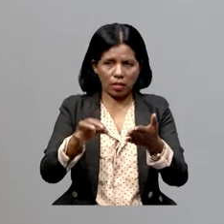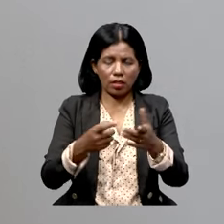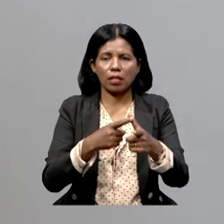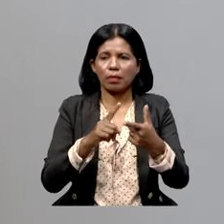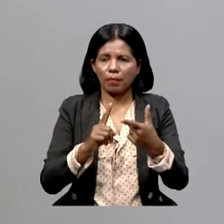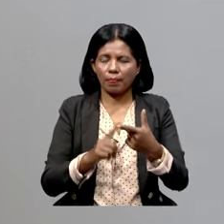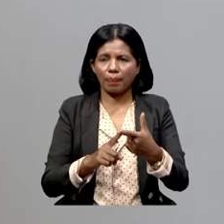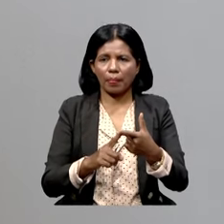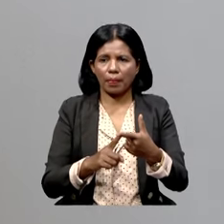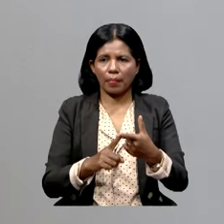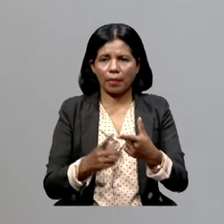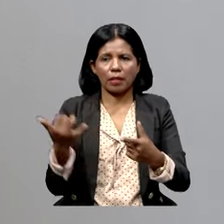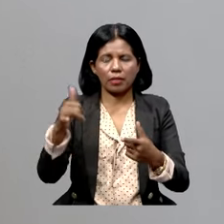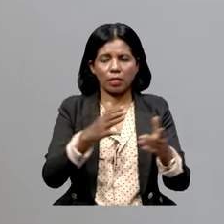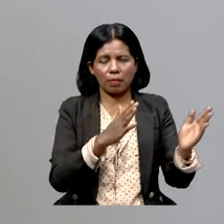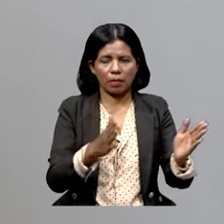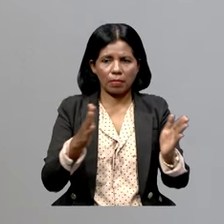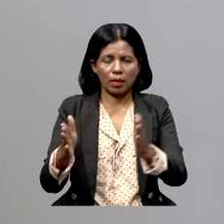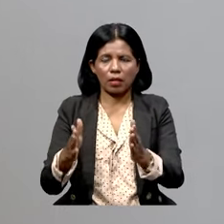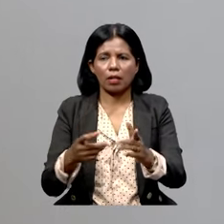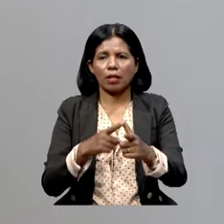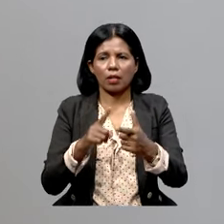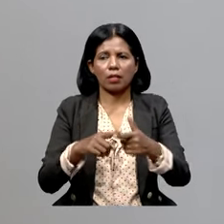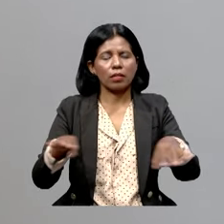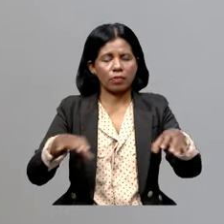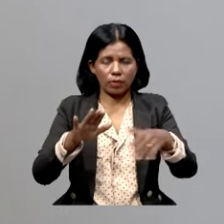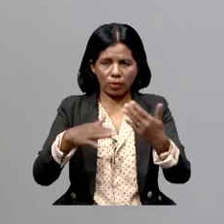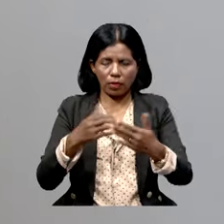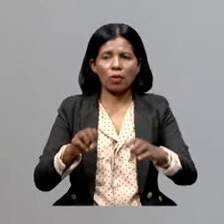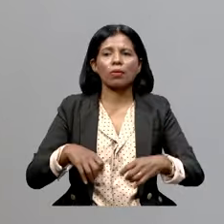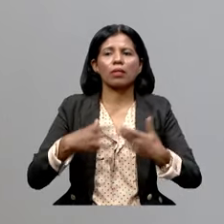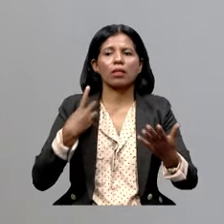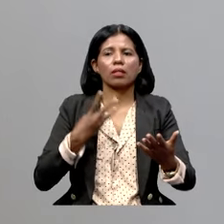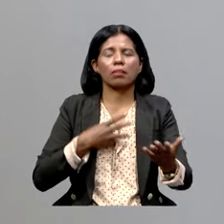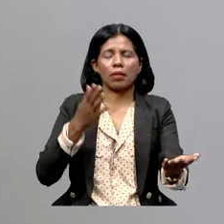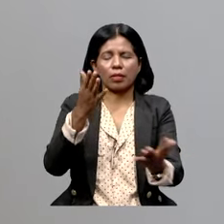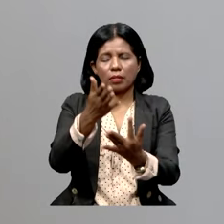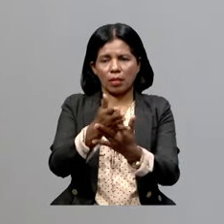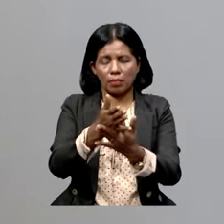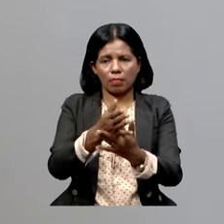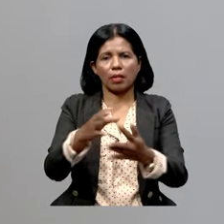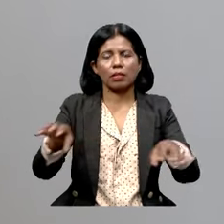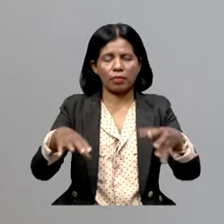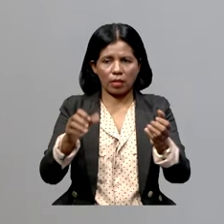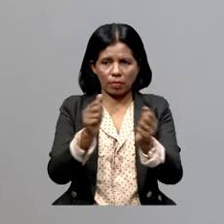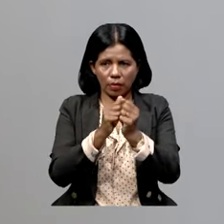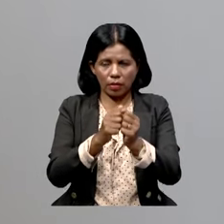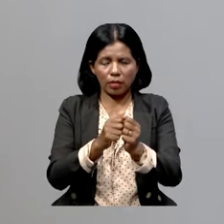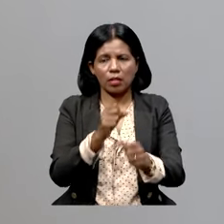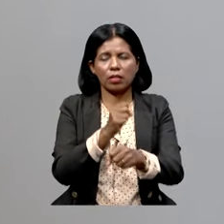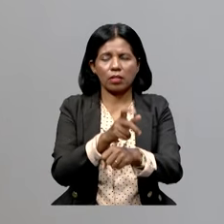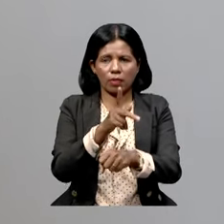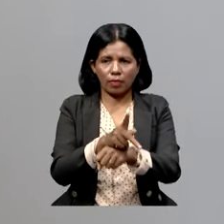ita sidau kalo, acordo, sira prepara duni, sistema sira, o insama kita bele tama bai acordo, antau se fope,